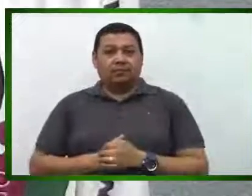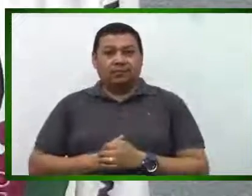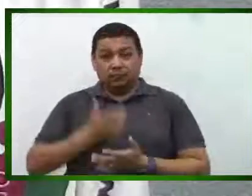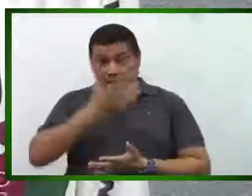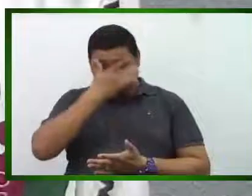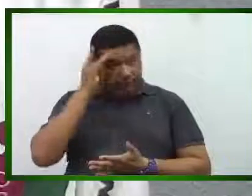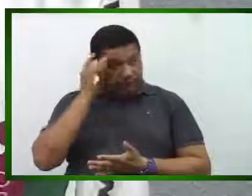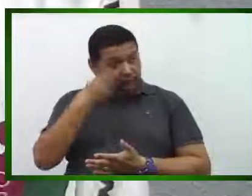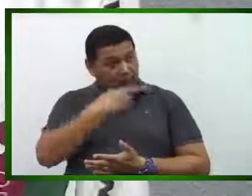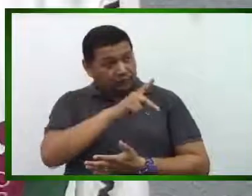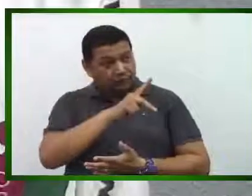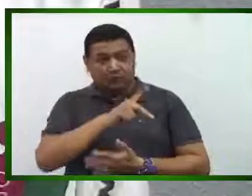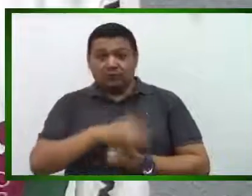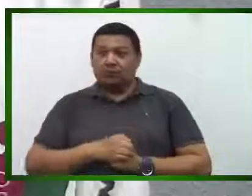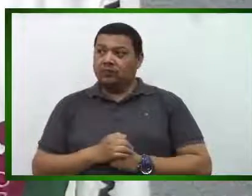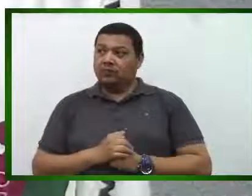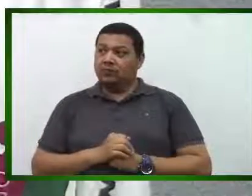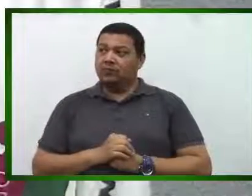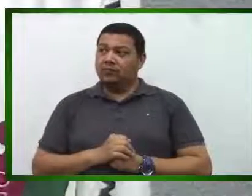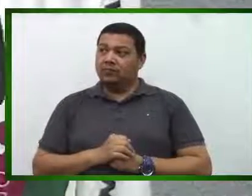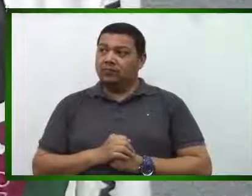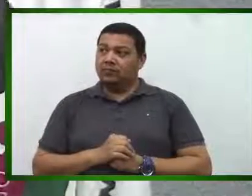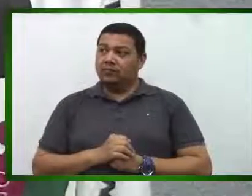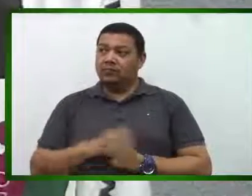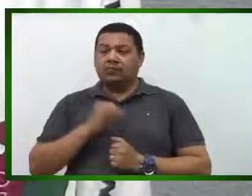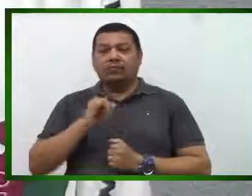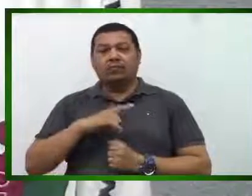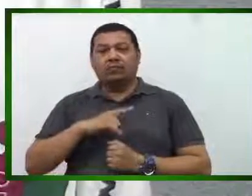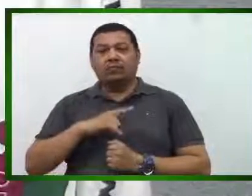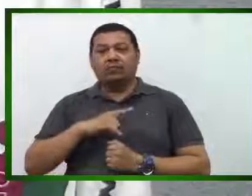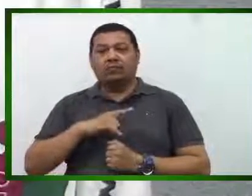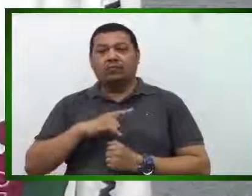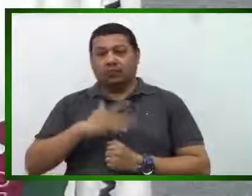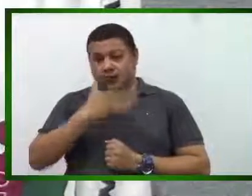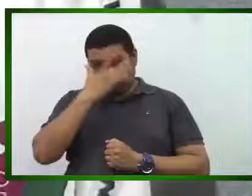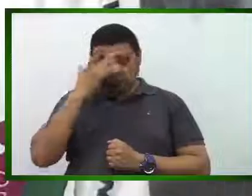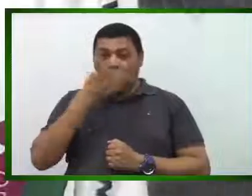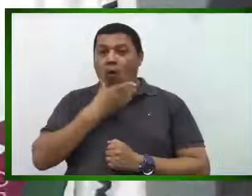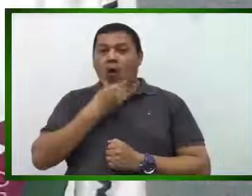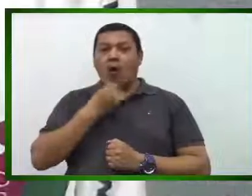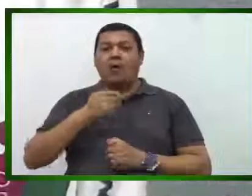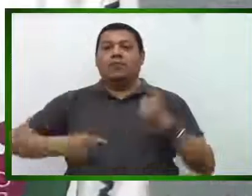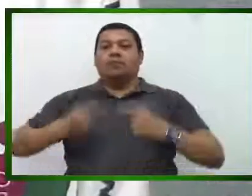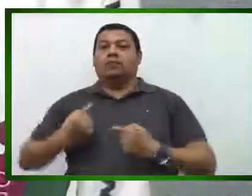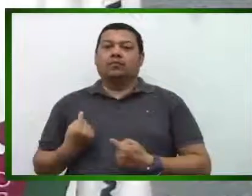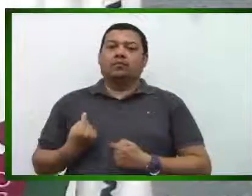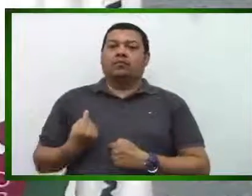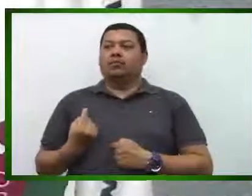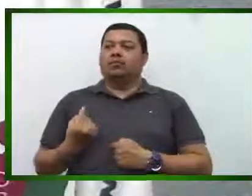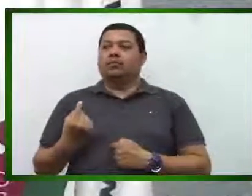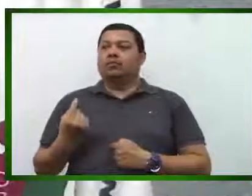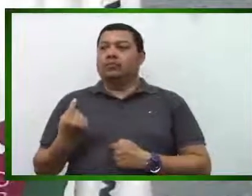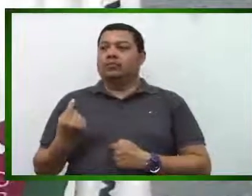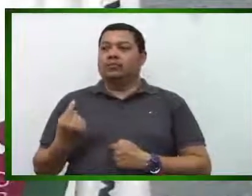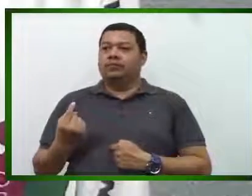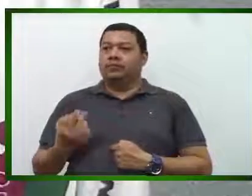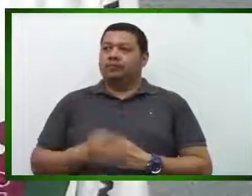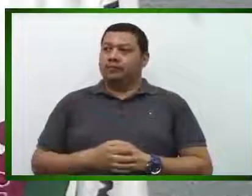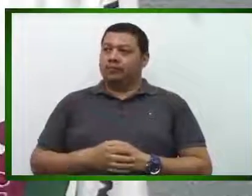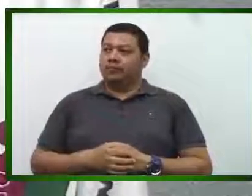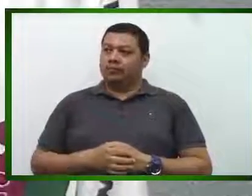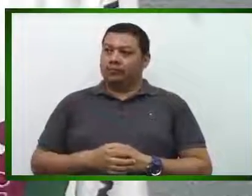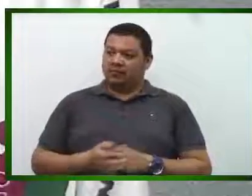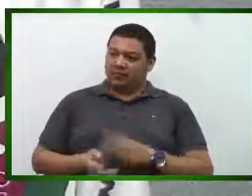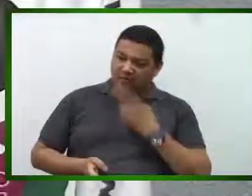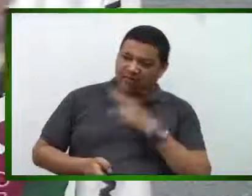povo, a política olhando para si, quando olha um político caminhando, a mentalidade no seu pensamento